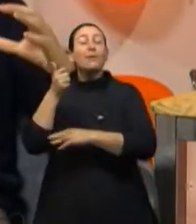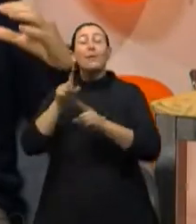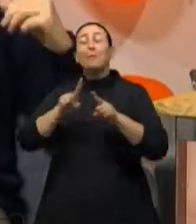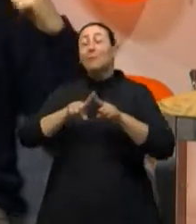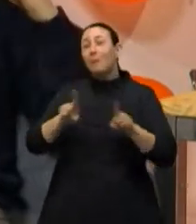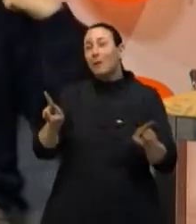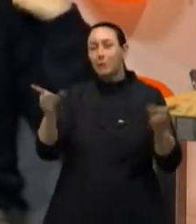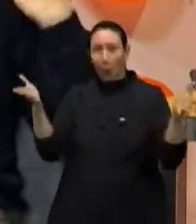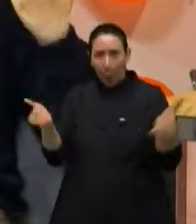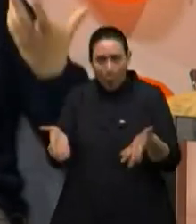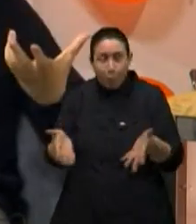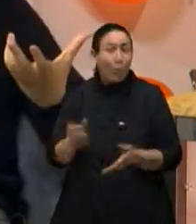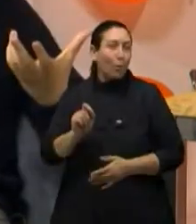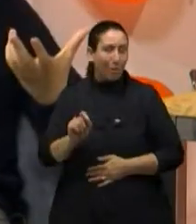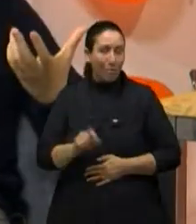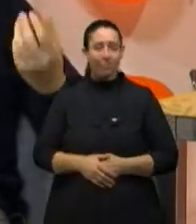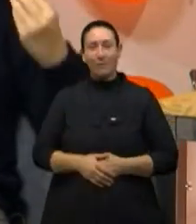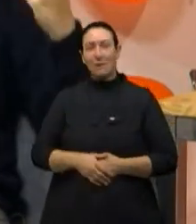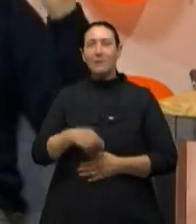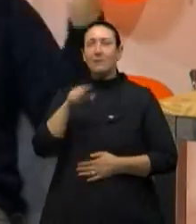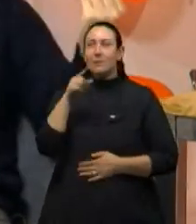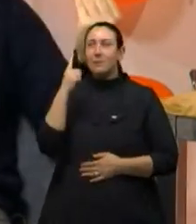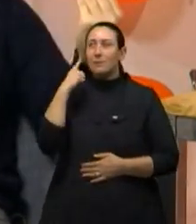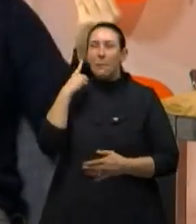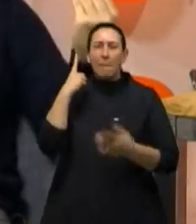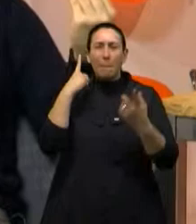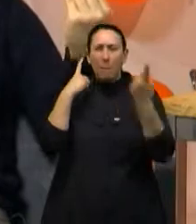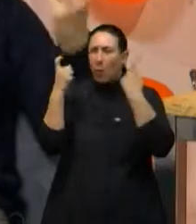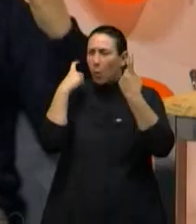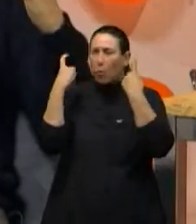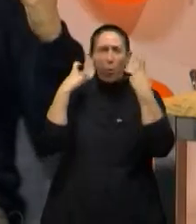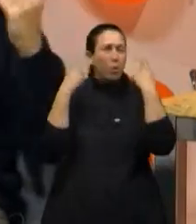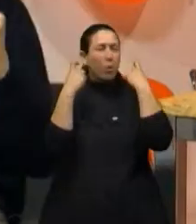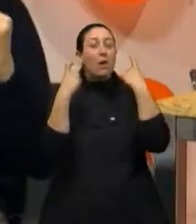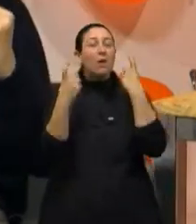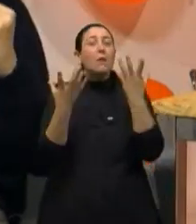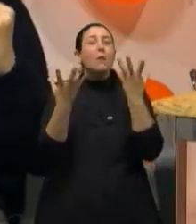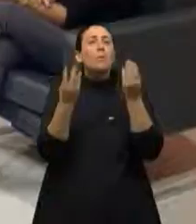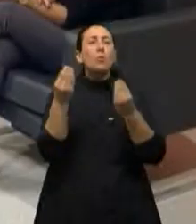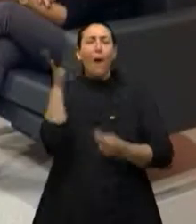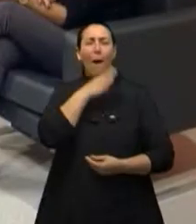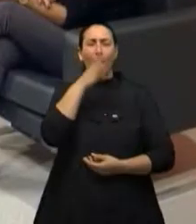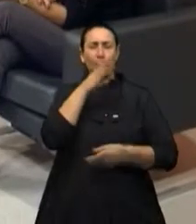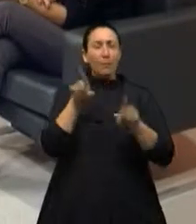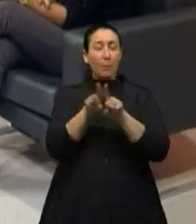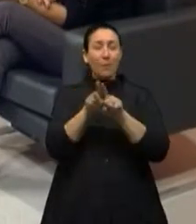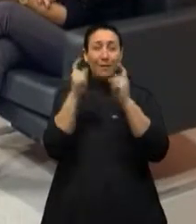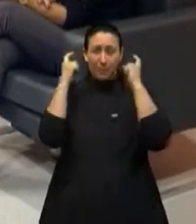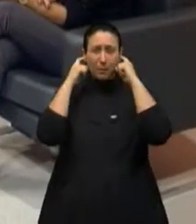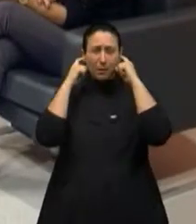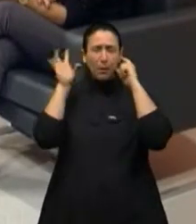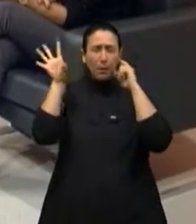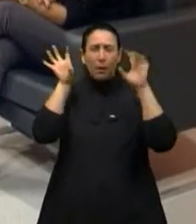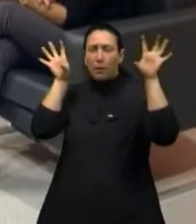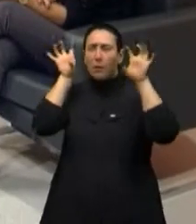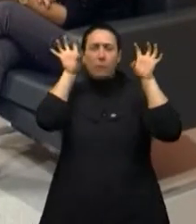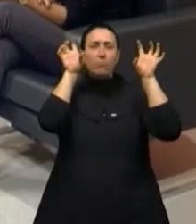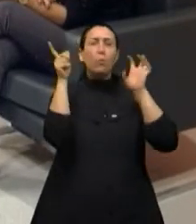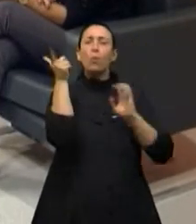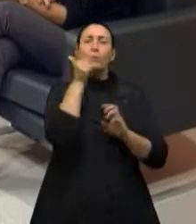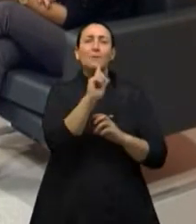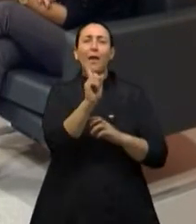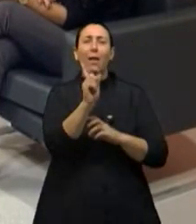ruídos hoje além de estarem mais intensos e são muito rápidos então o nosso sistema auditivo não consegue rapidamente